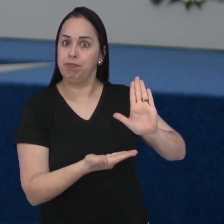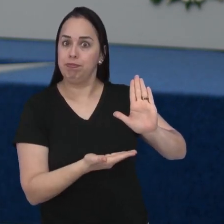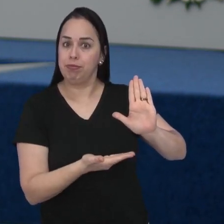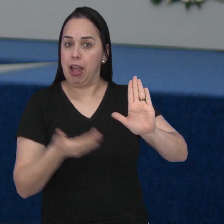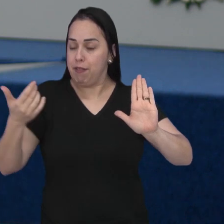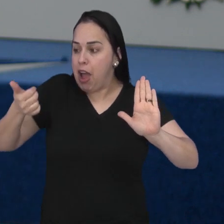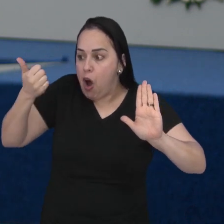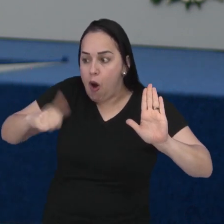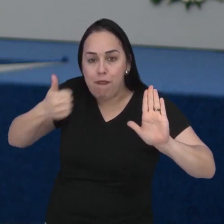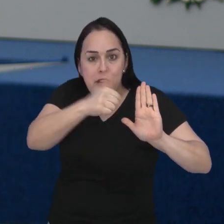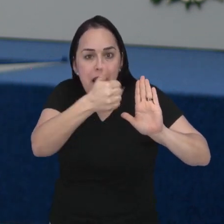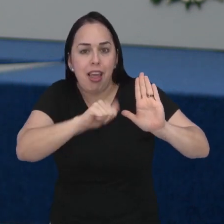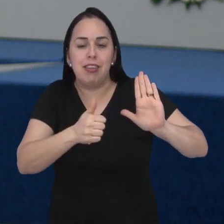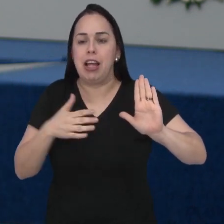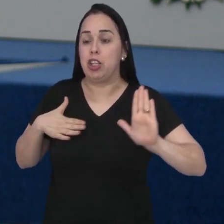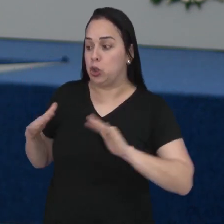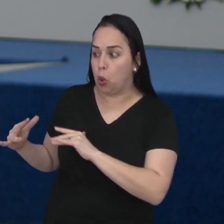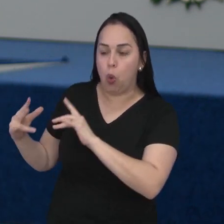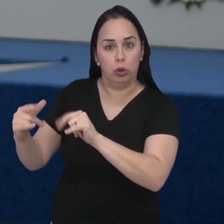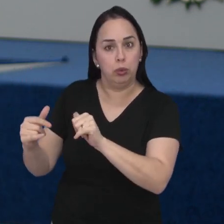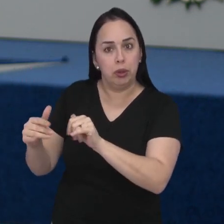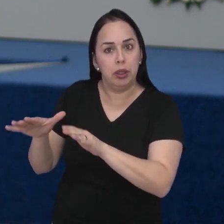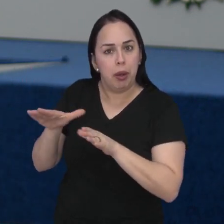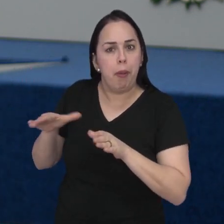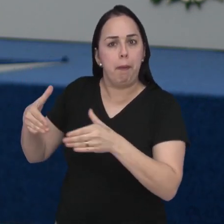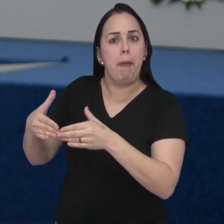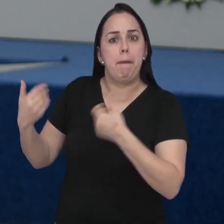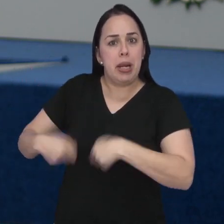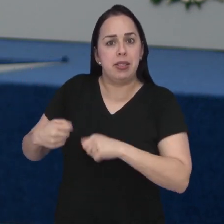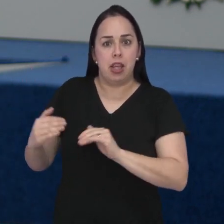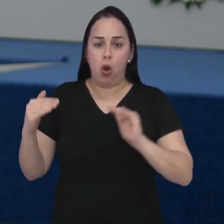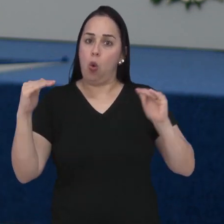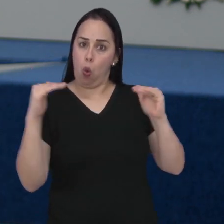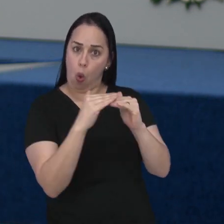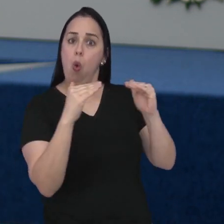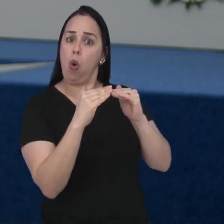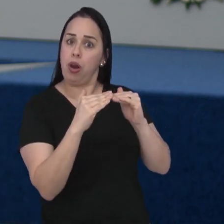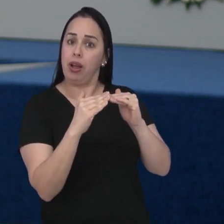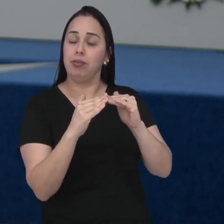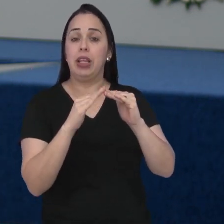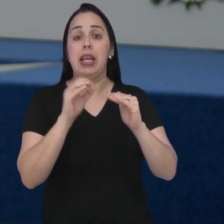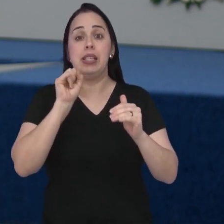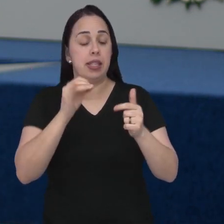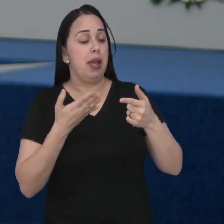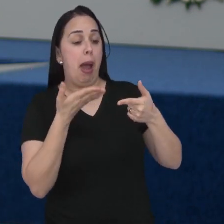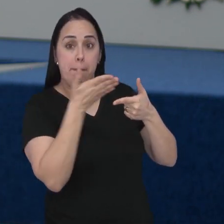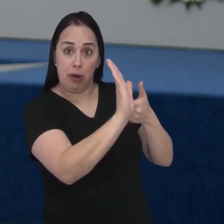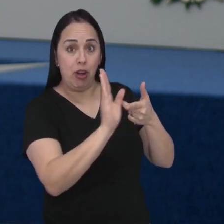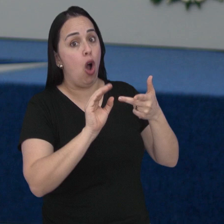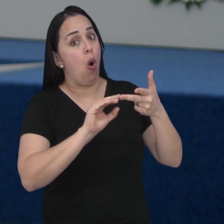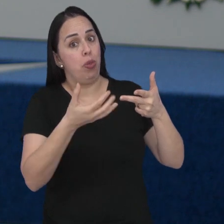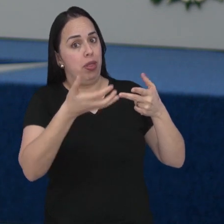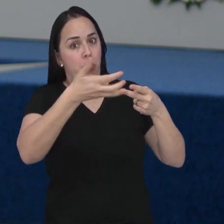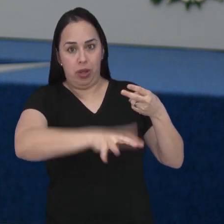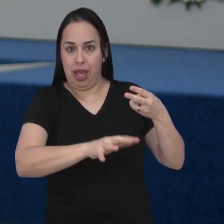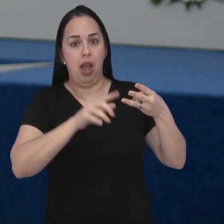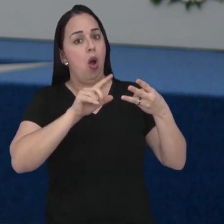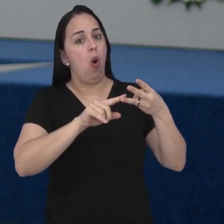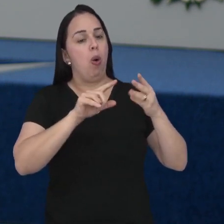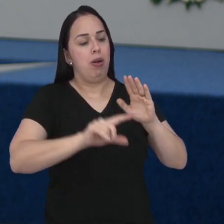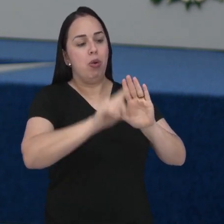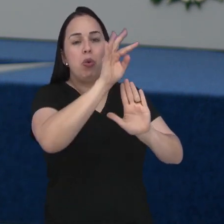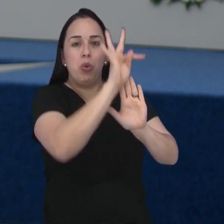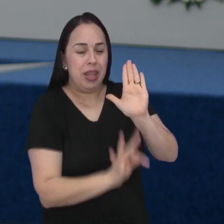projetos de lei. Todos os membros da comissão devem concordar com o parecer, aprovando ou rejeitando